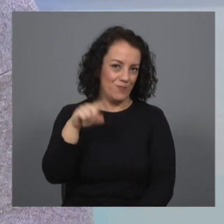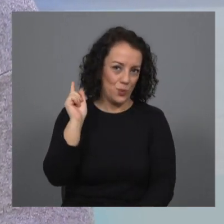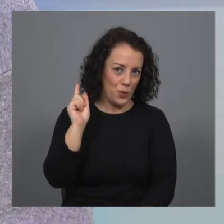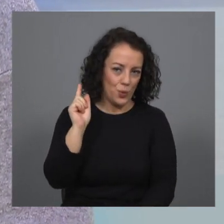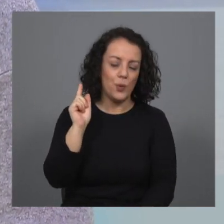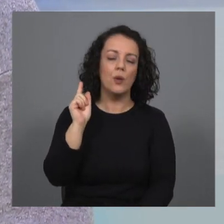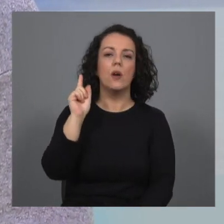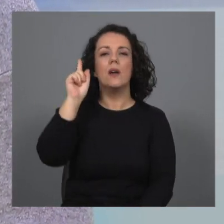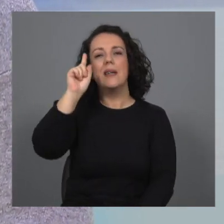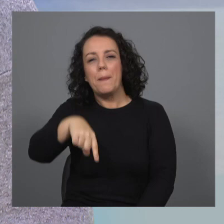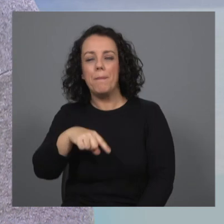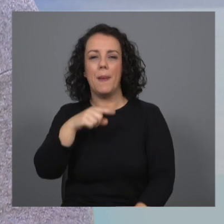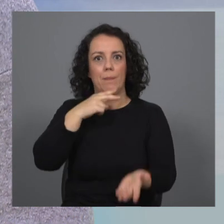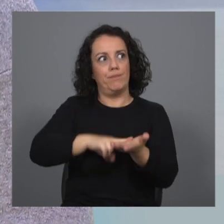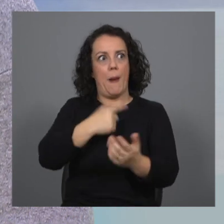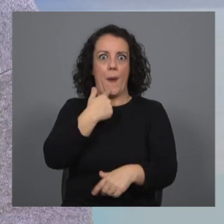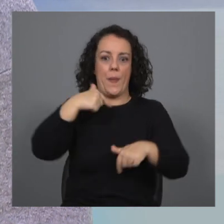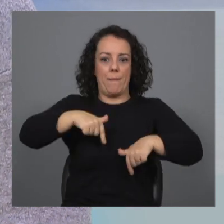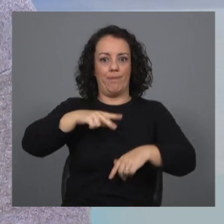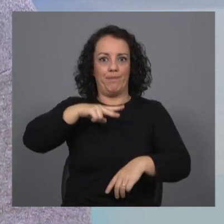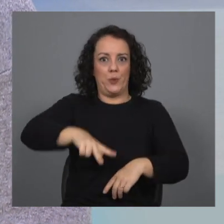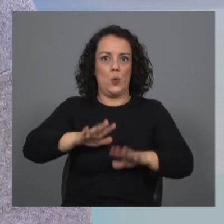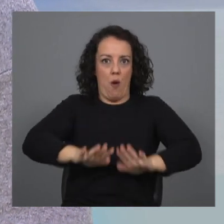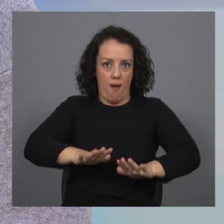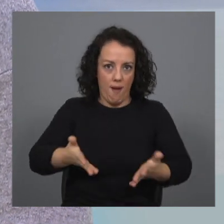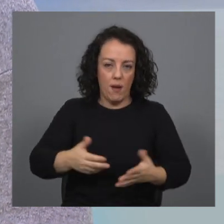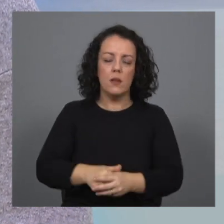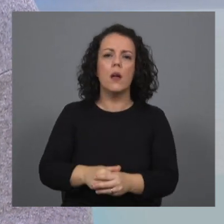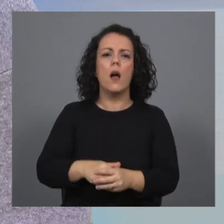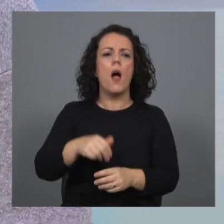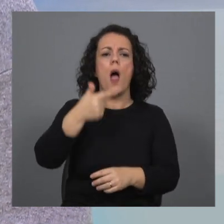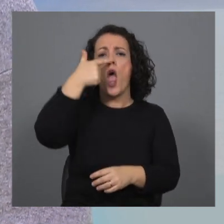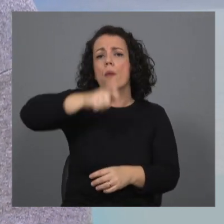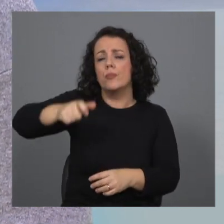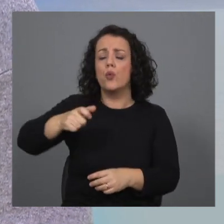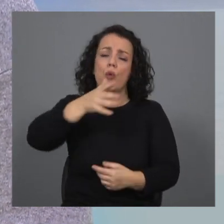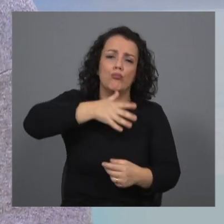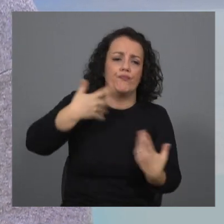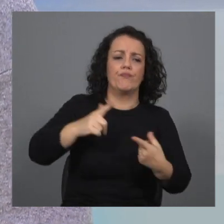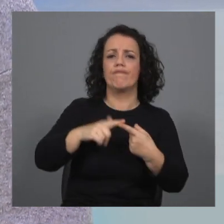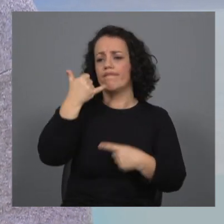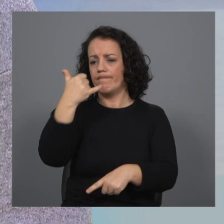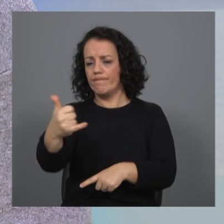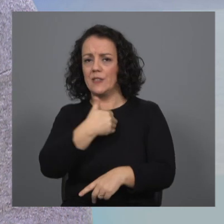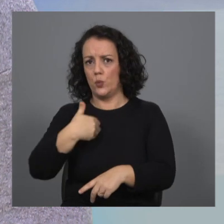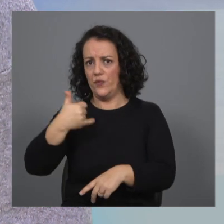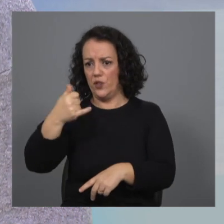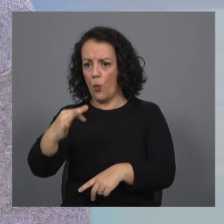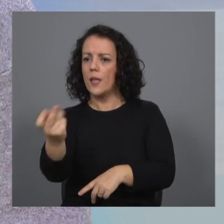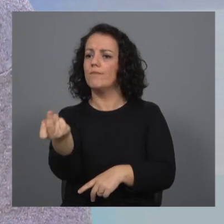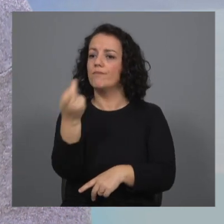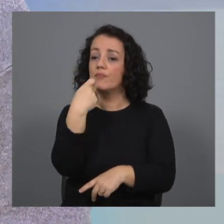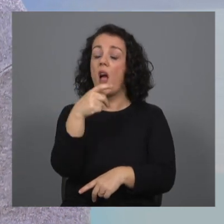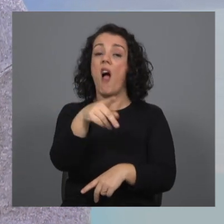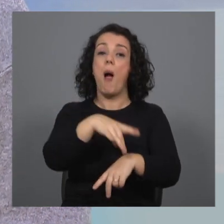todas as pessoas e mesmo em território nacional. E, portanto, temos relatos de pessoas que ligam para a linha Saúde 24 e que lhes dizem que por não terem